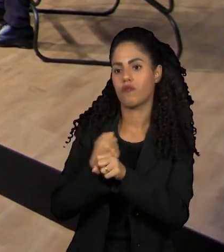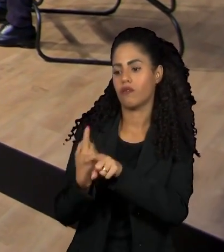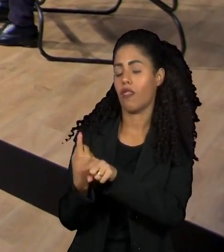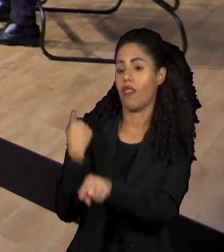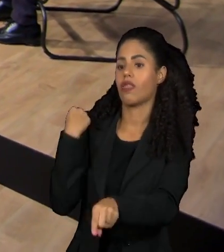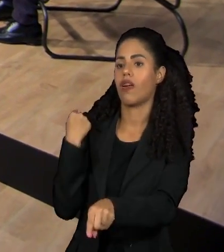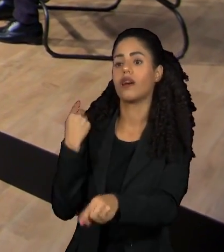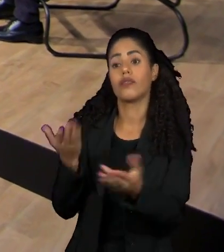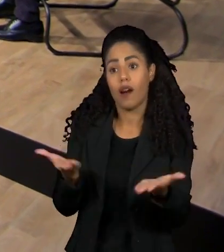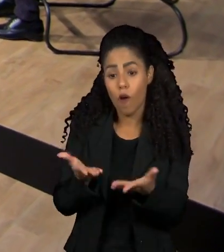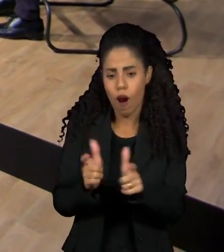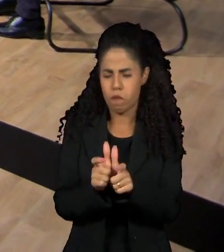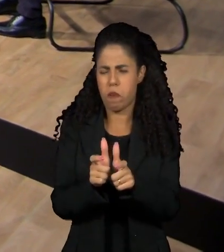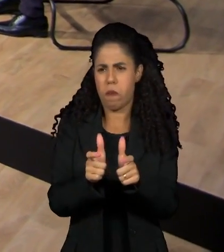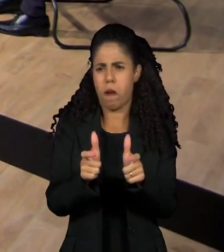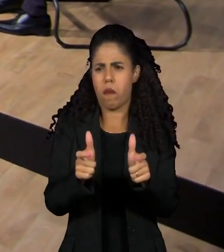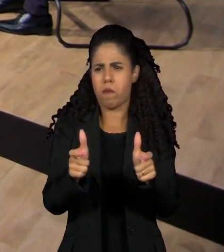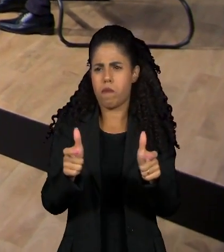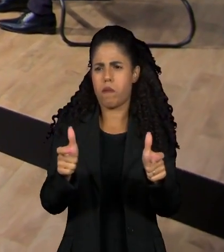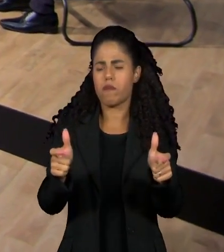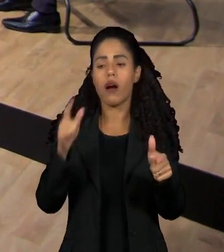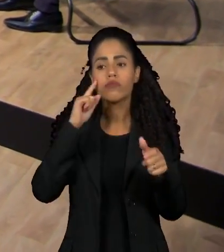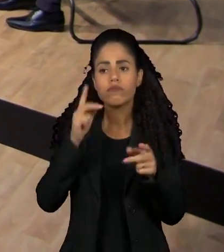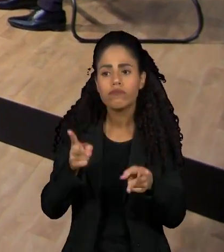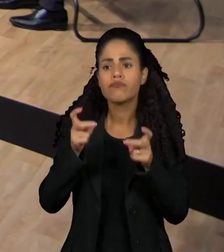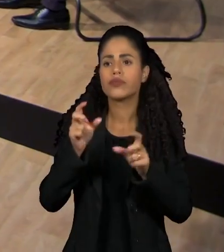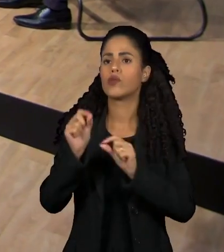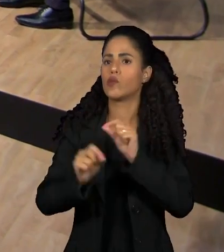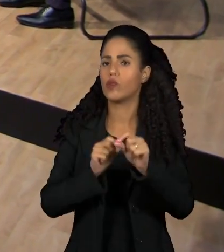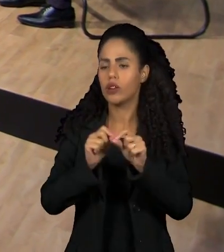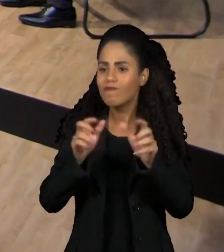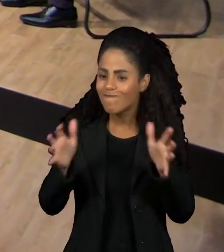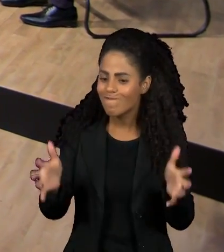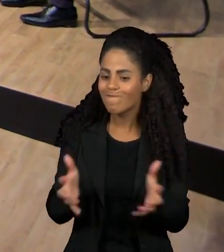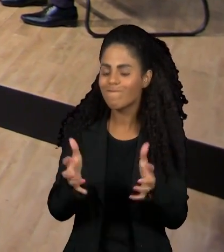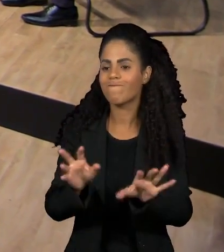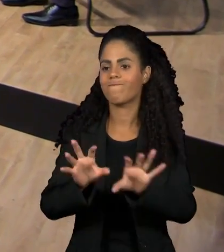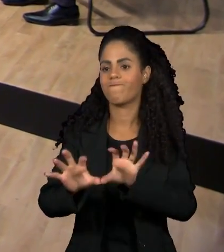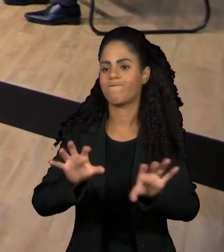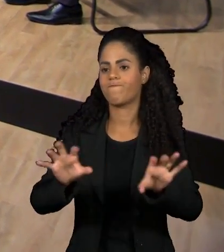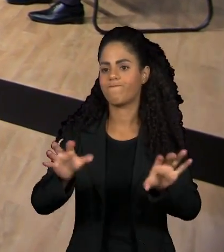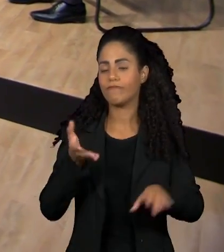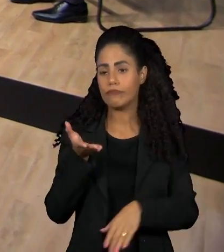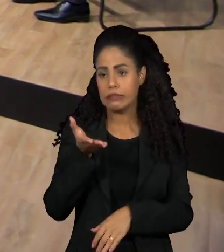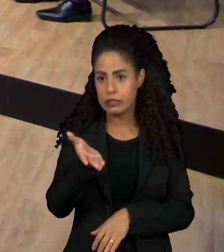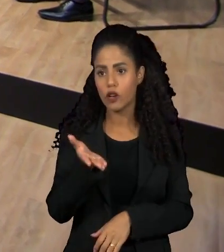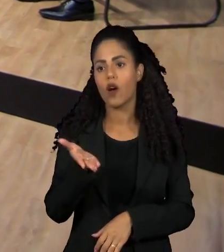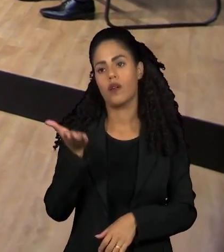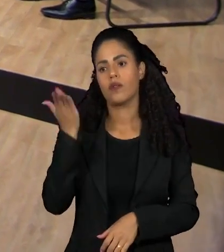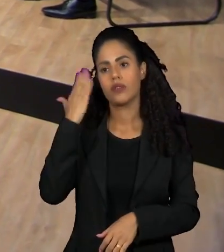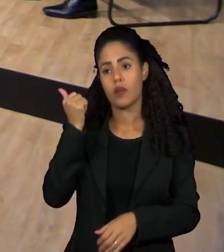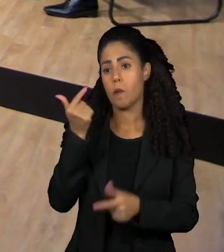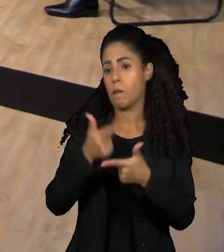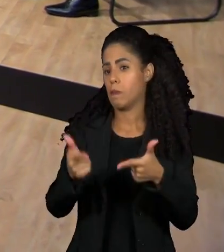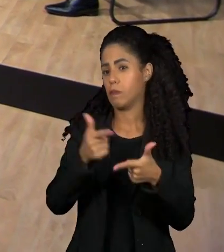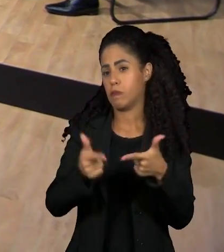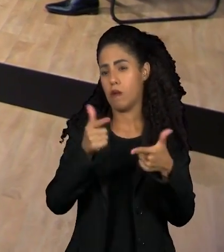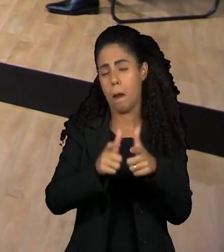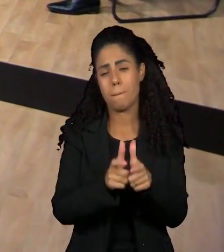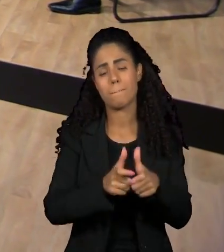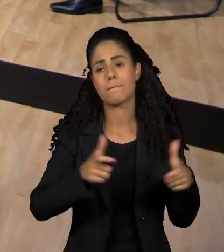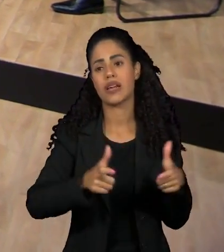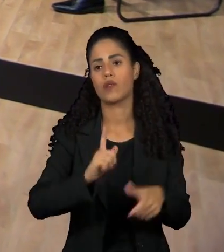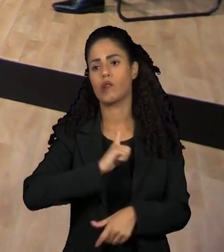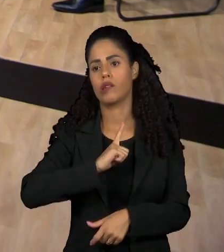aumentou bastante, estimulando o consumo desse, principalmente, né, que eu acredito que é o maior problema que a gente